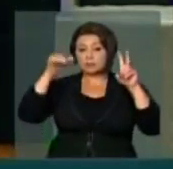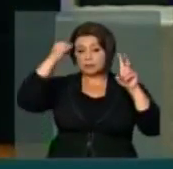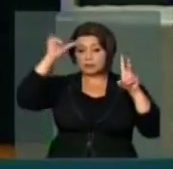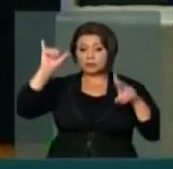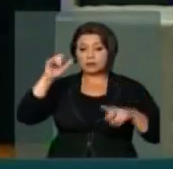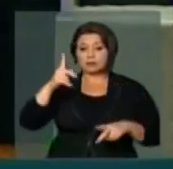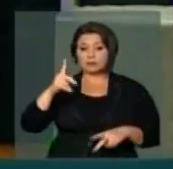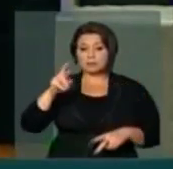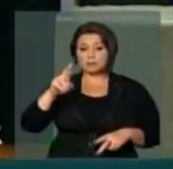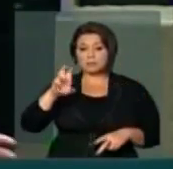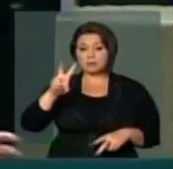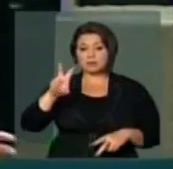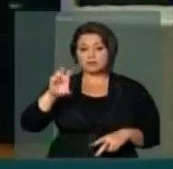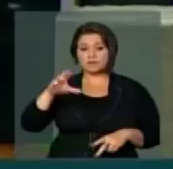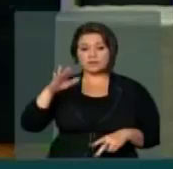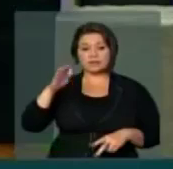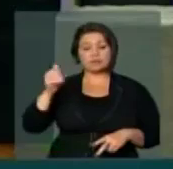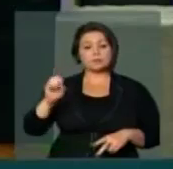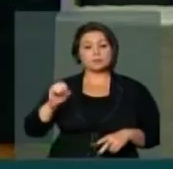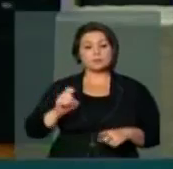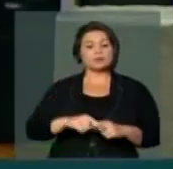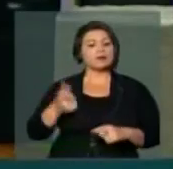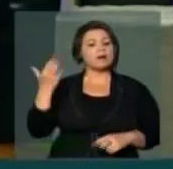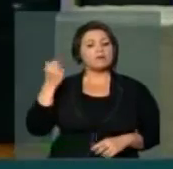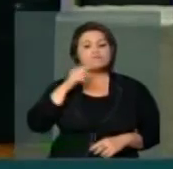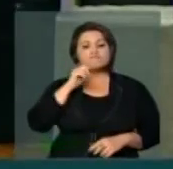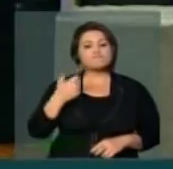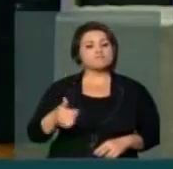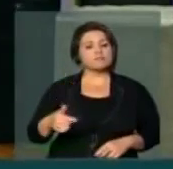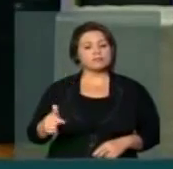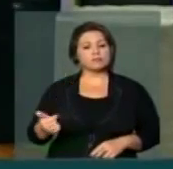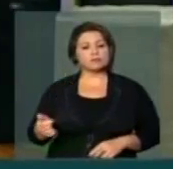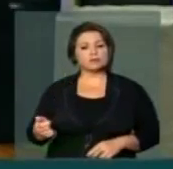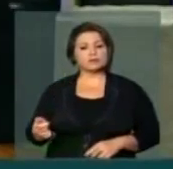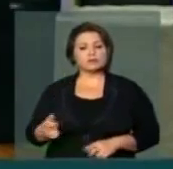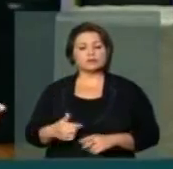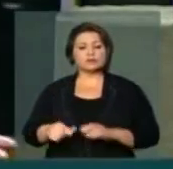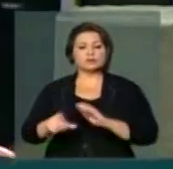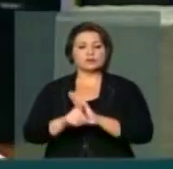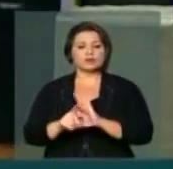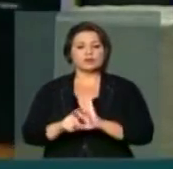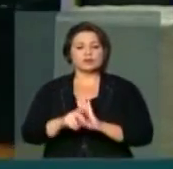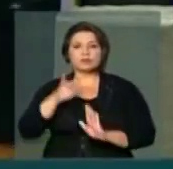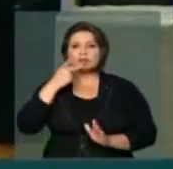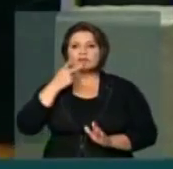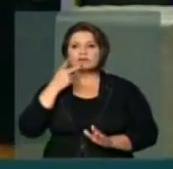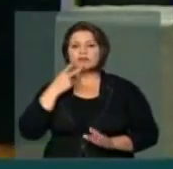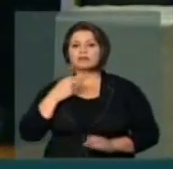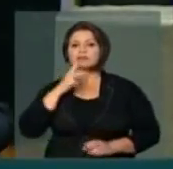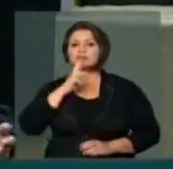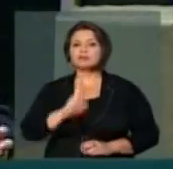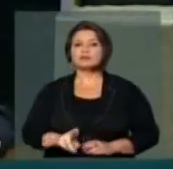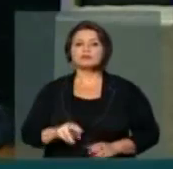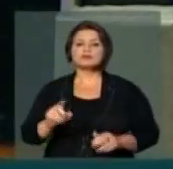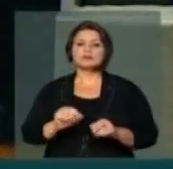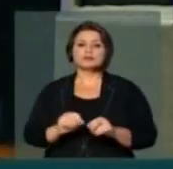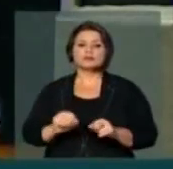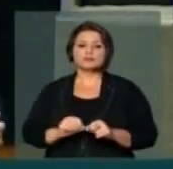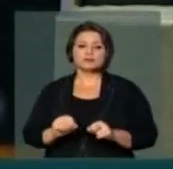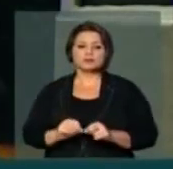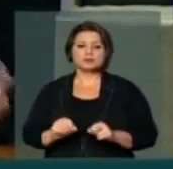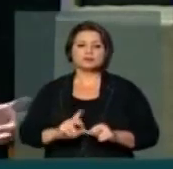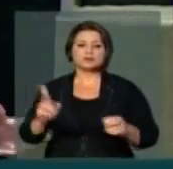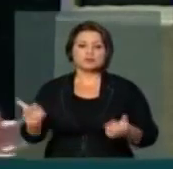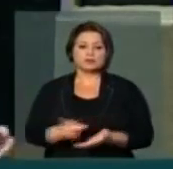da norma. Que até então o que a gente tinha? A gente tinha uma legislação que falava de resposta. O que vai fazer depois